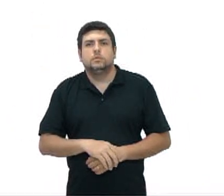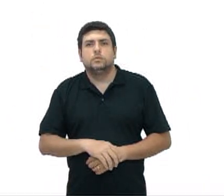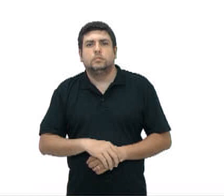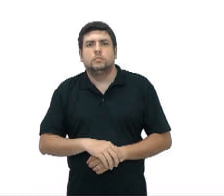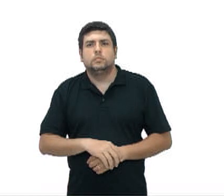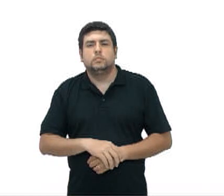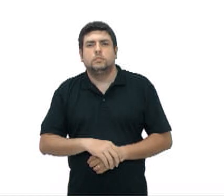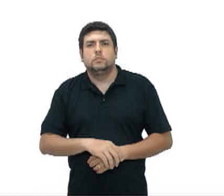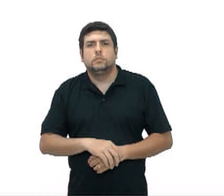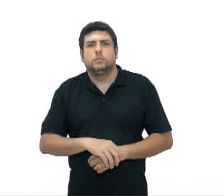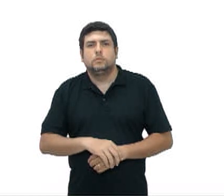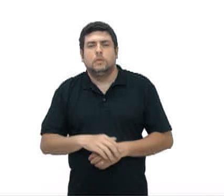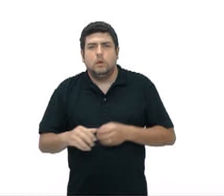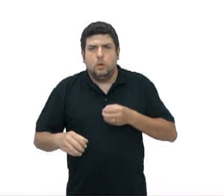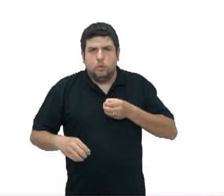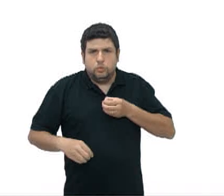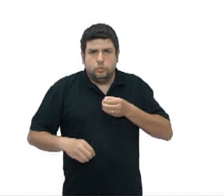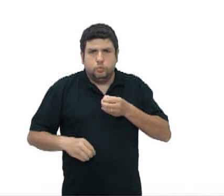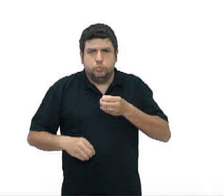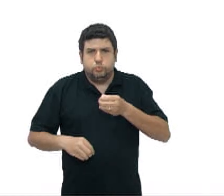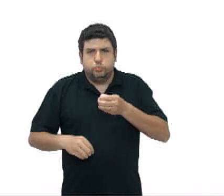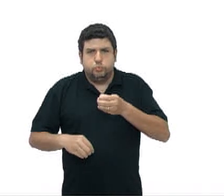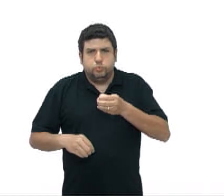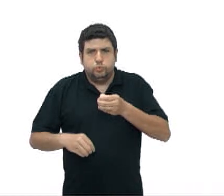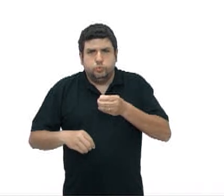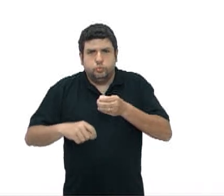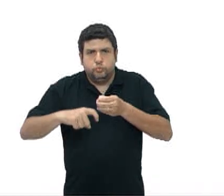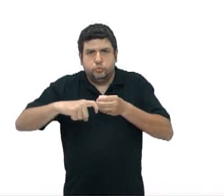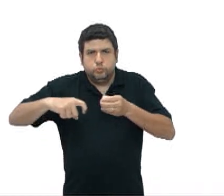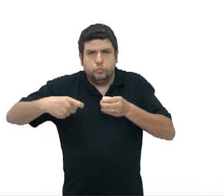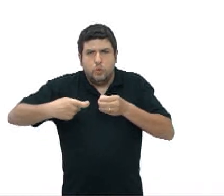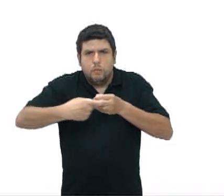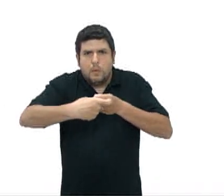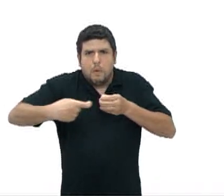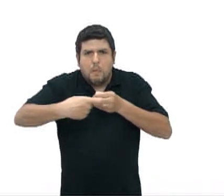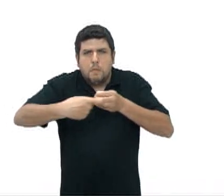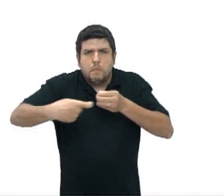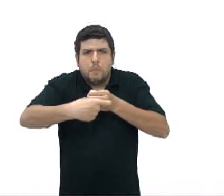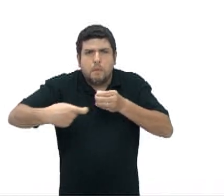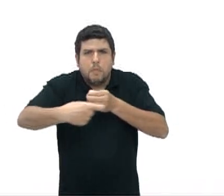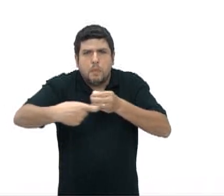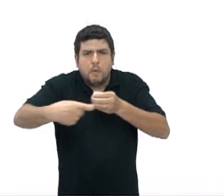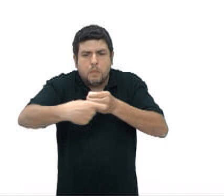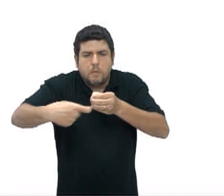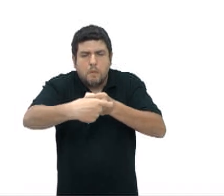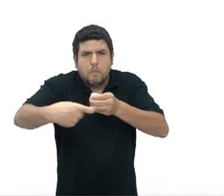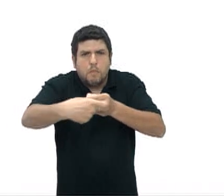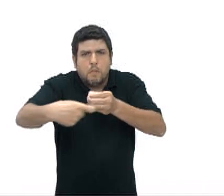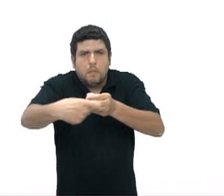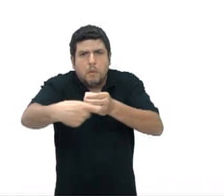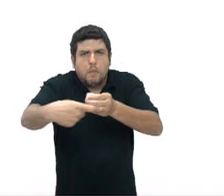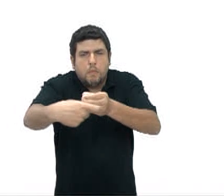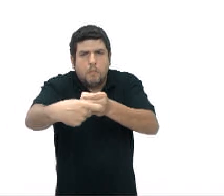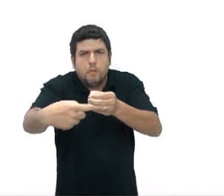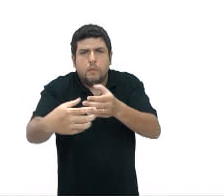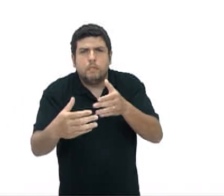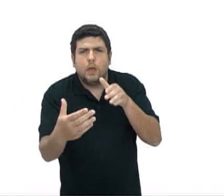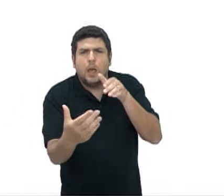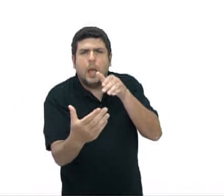qual a força, se ela existir, que faz a pedra de granito permanecer em movimento até que atinja o